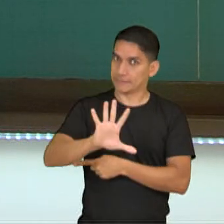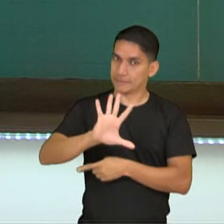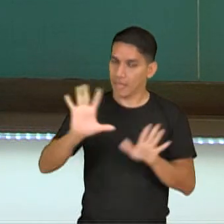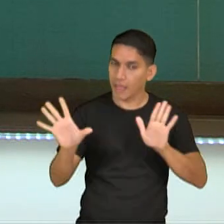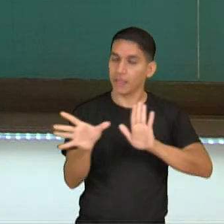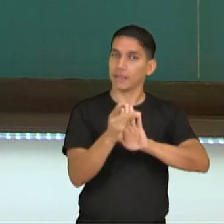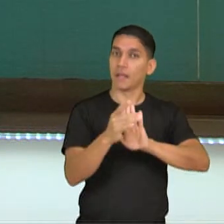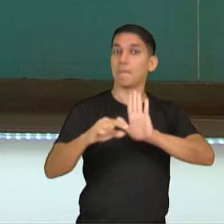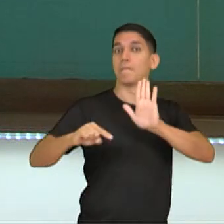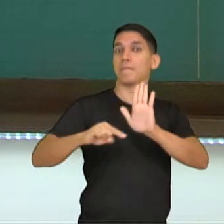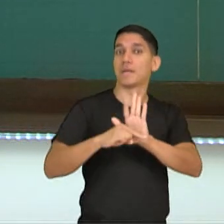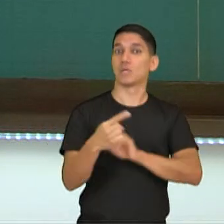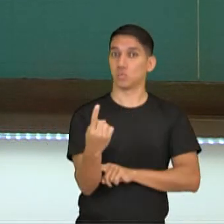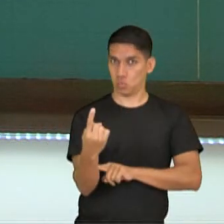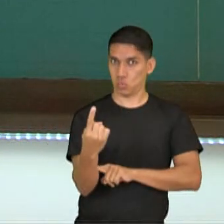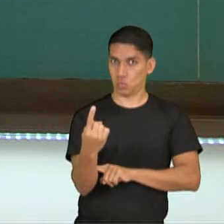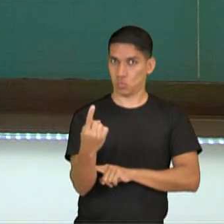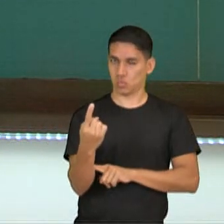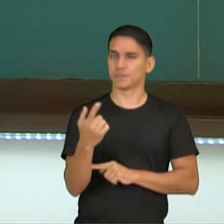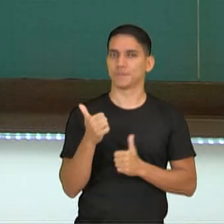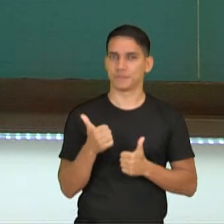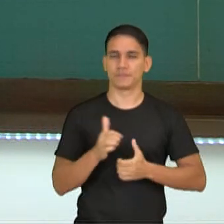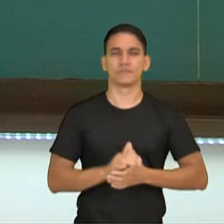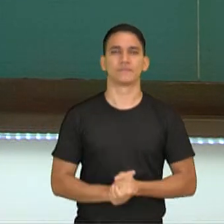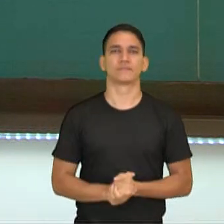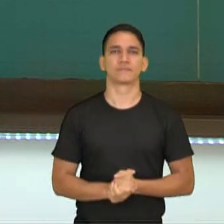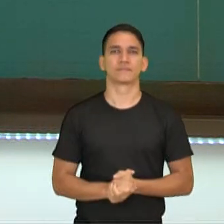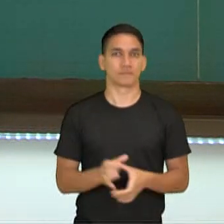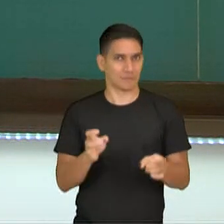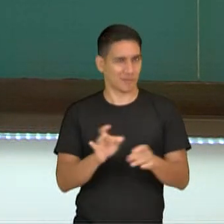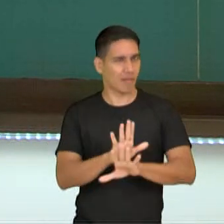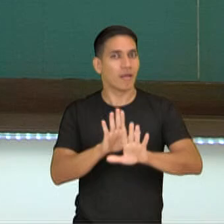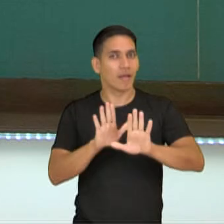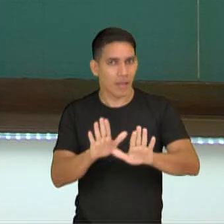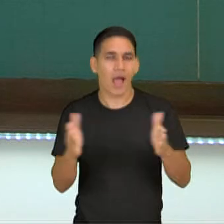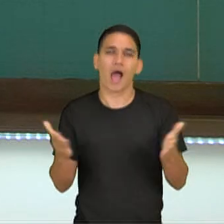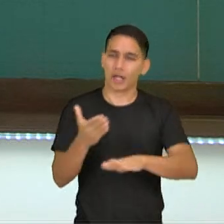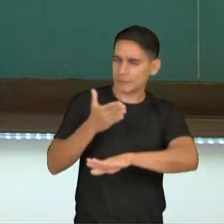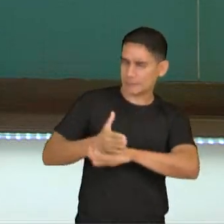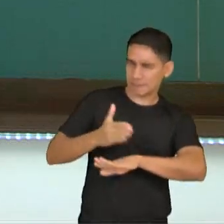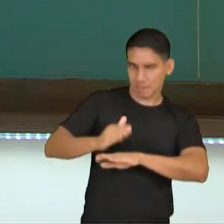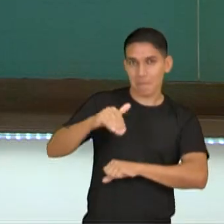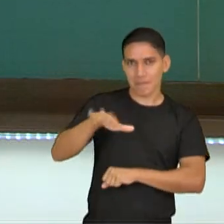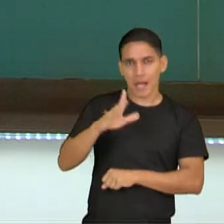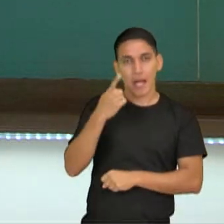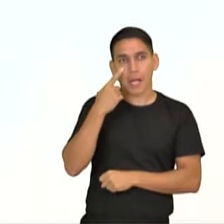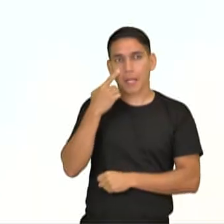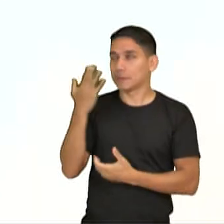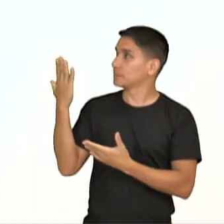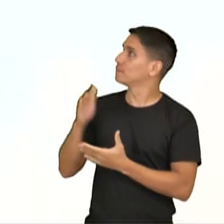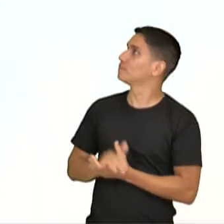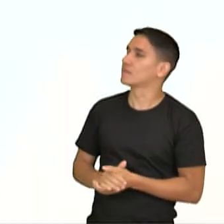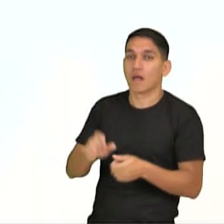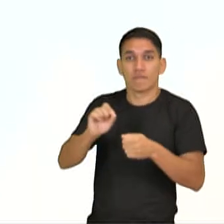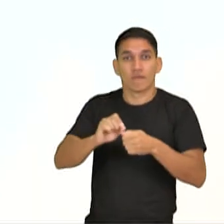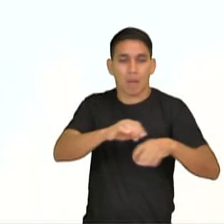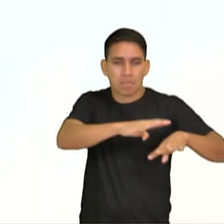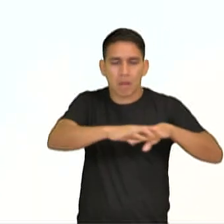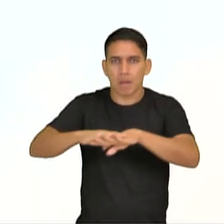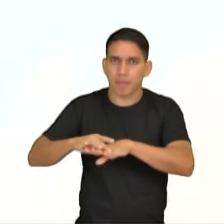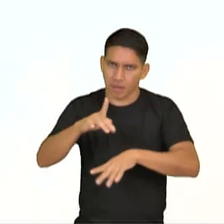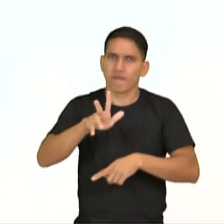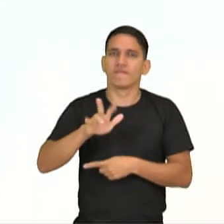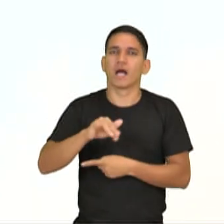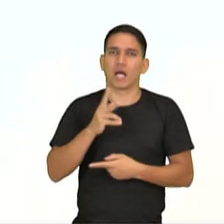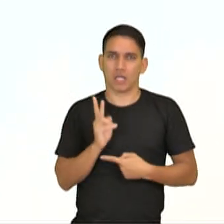o menos 1 na frente. Depois dessa, vamos praticar um pouquinho mais então. Calcule o valor, você vai